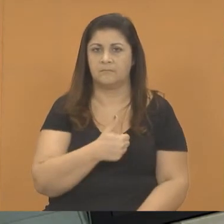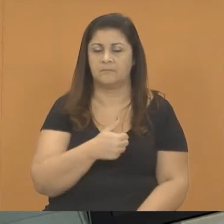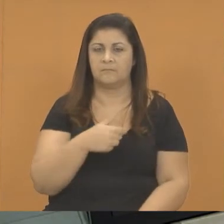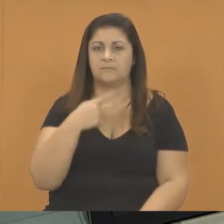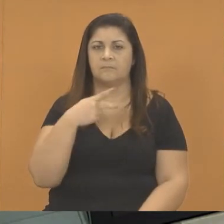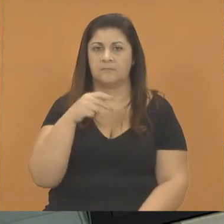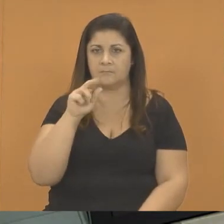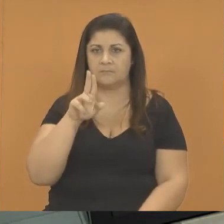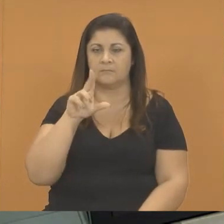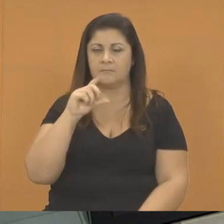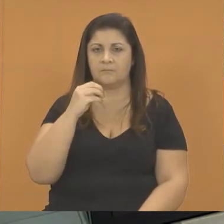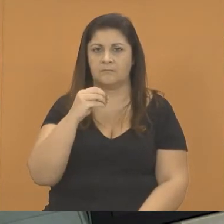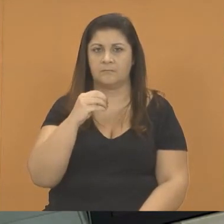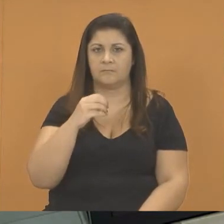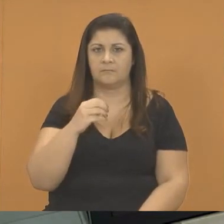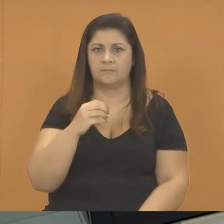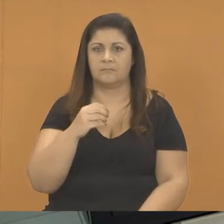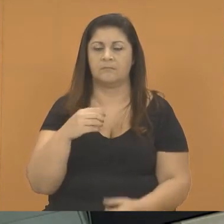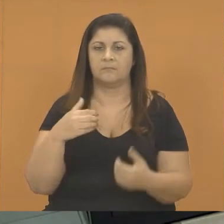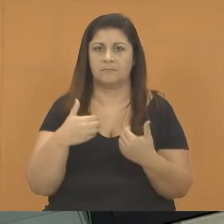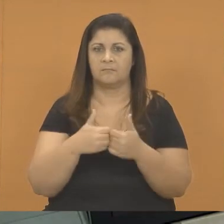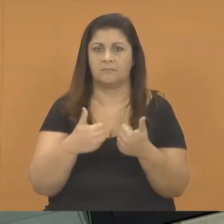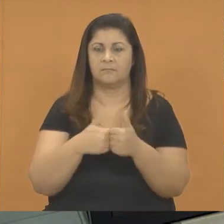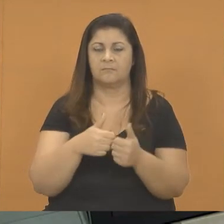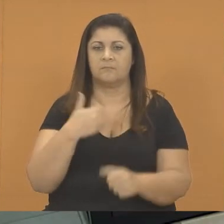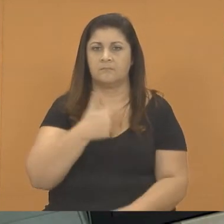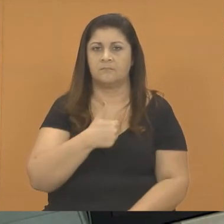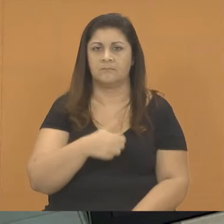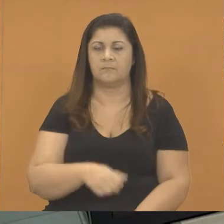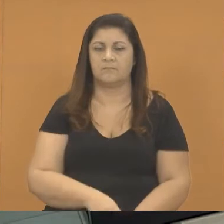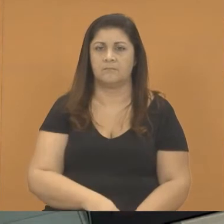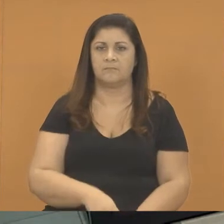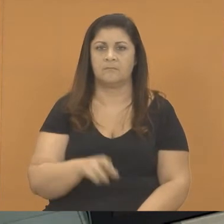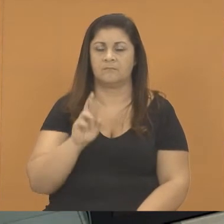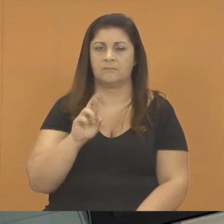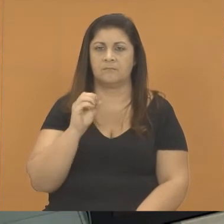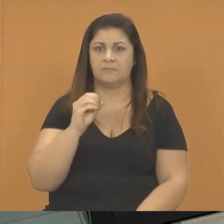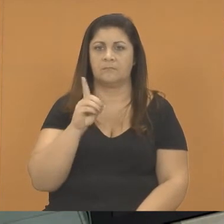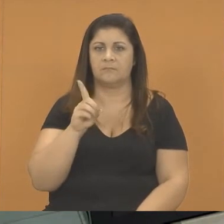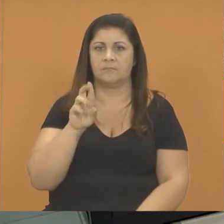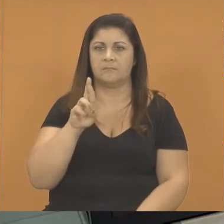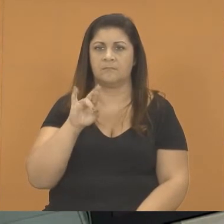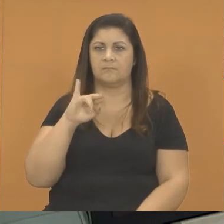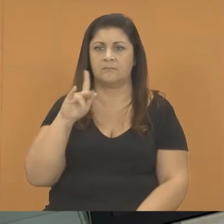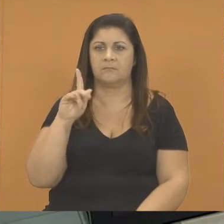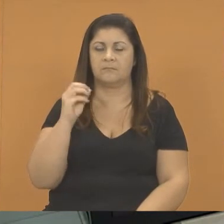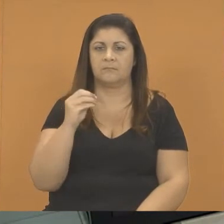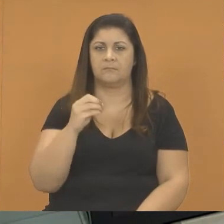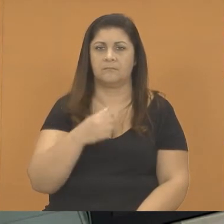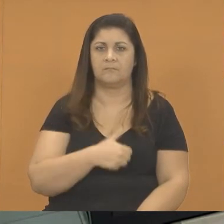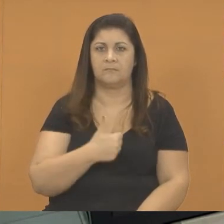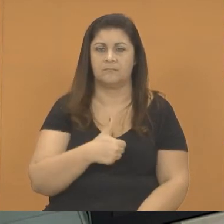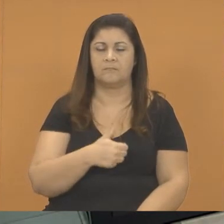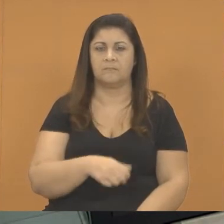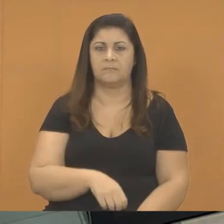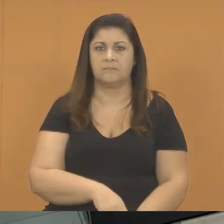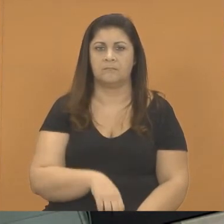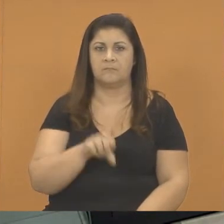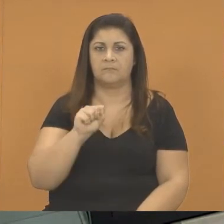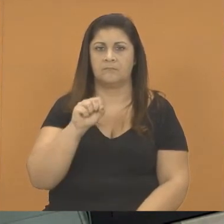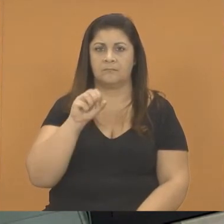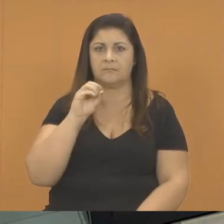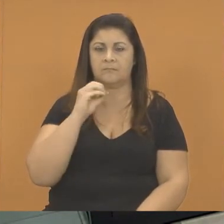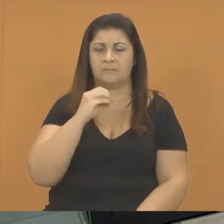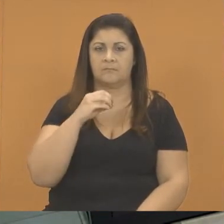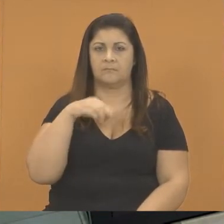favorável como vota vereador doutor rodrigo salomão um favorável como vota a vereadora soninha patas da amizade